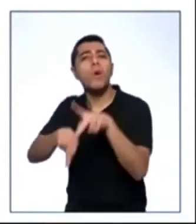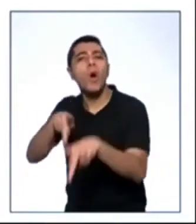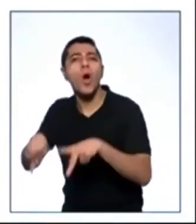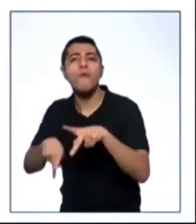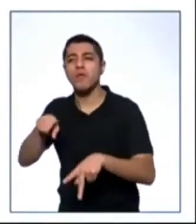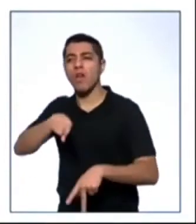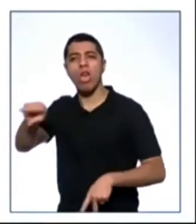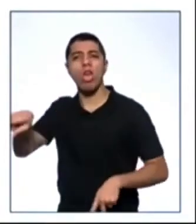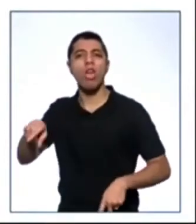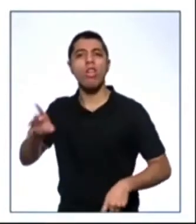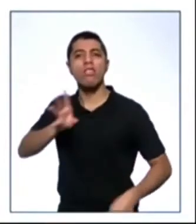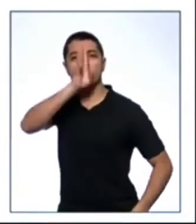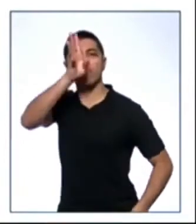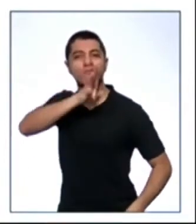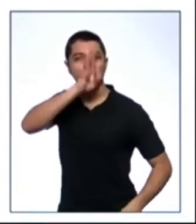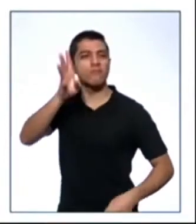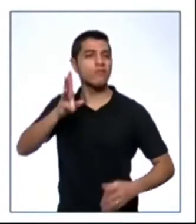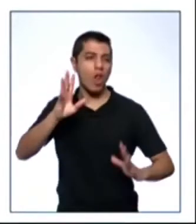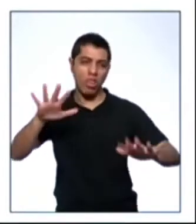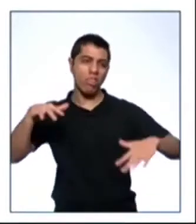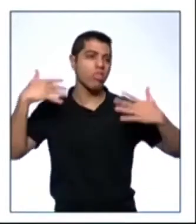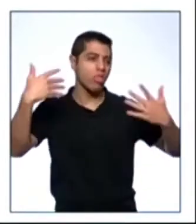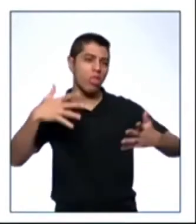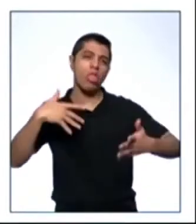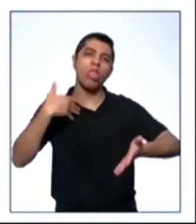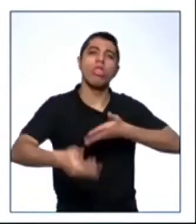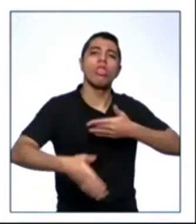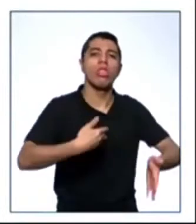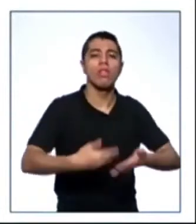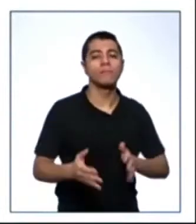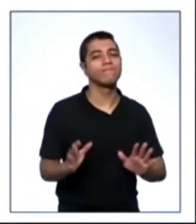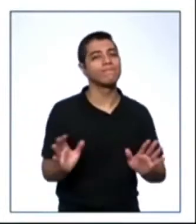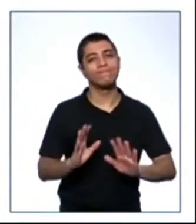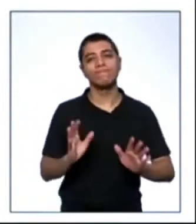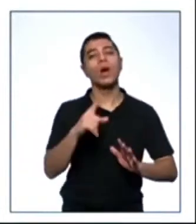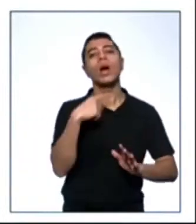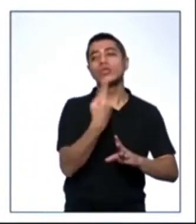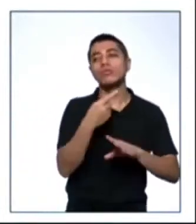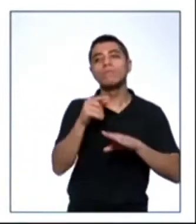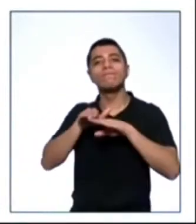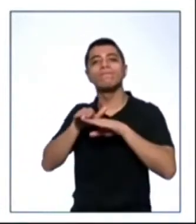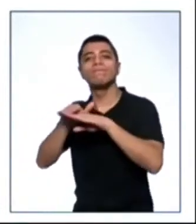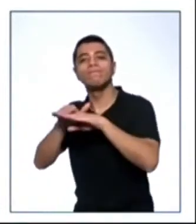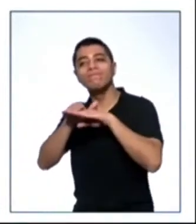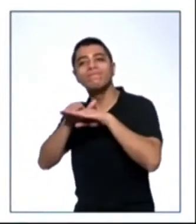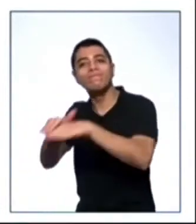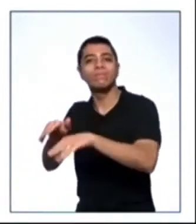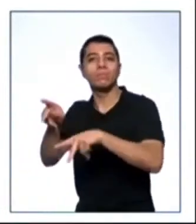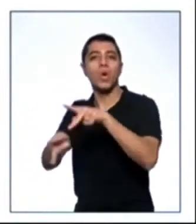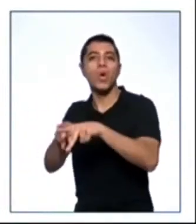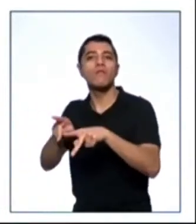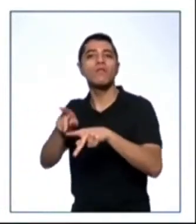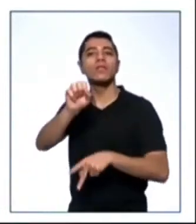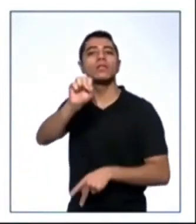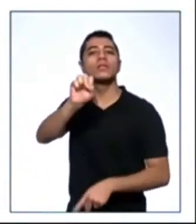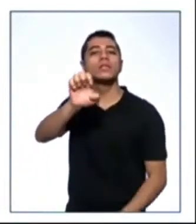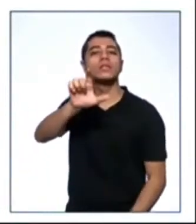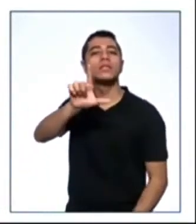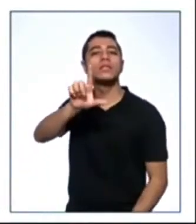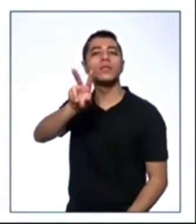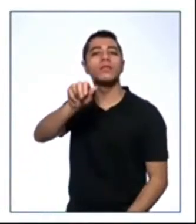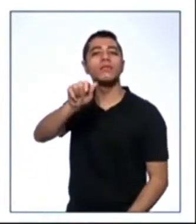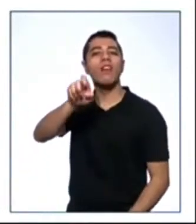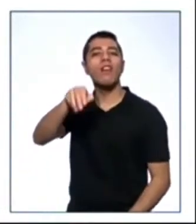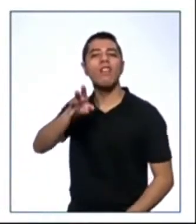uma ideia que você não pode julgar esse tipo de coisa. Beleza? Você não pode falar que é selvagem, que é bárbaro, nem nada disso. E a imagem não tem respeito a isso.